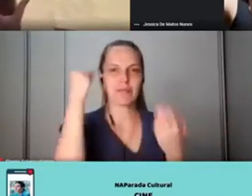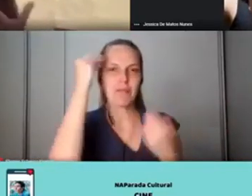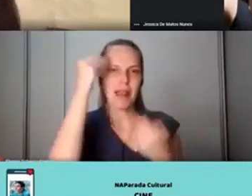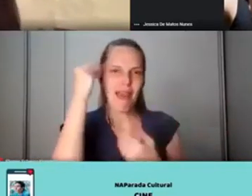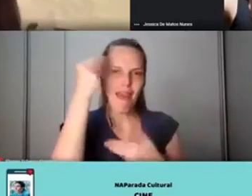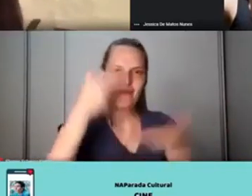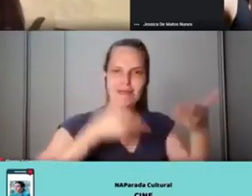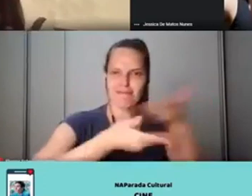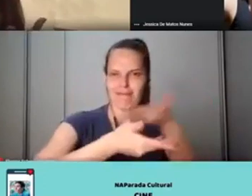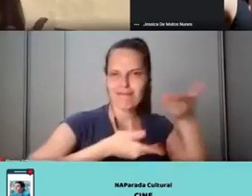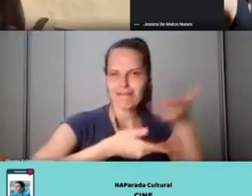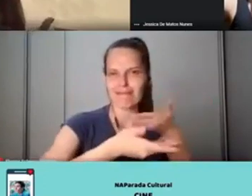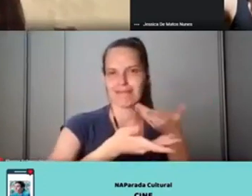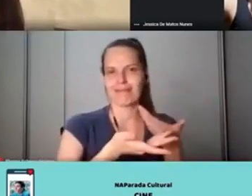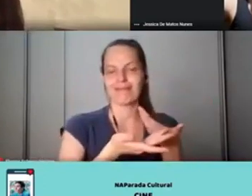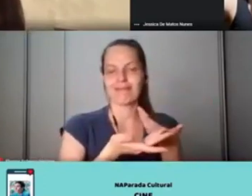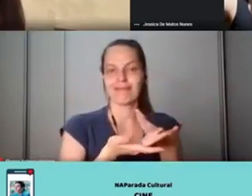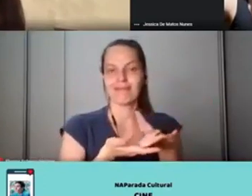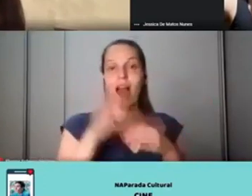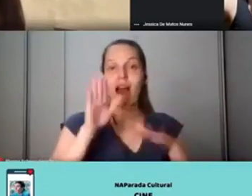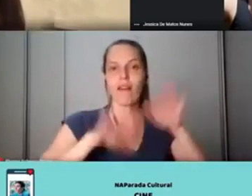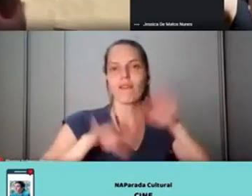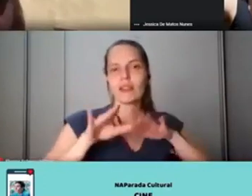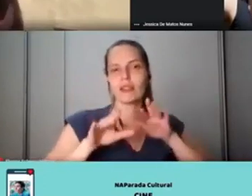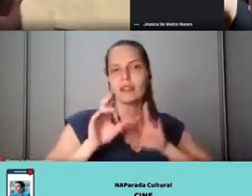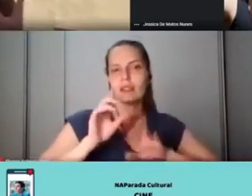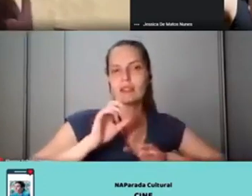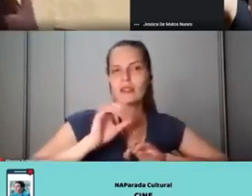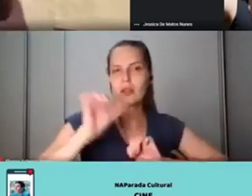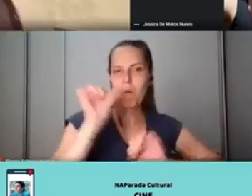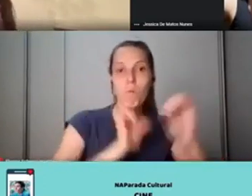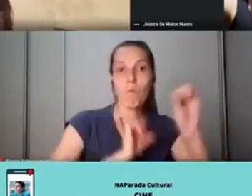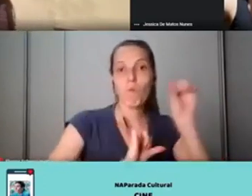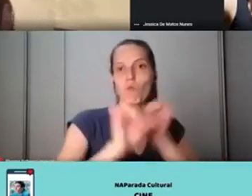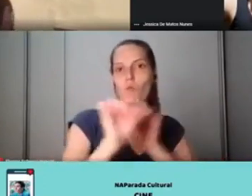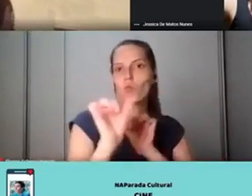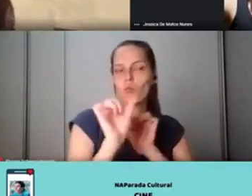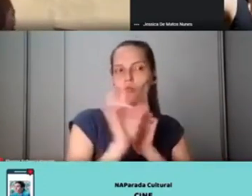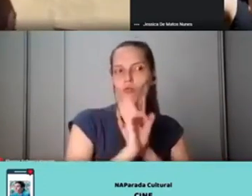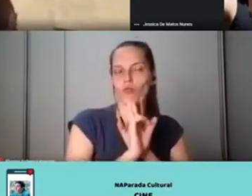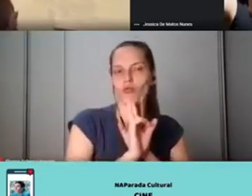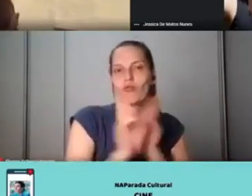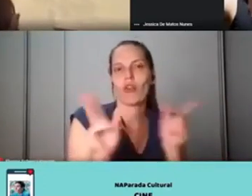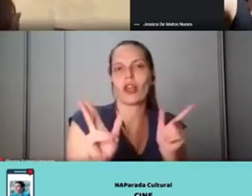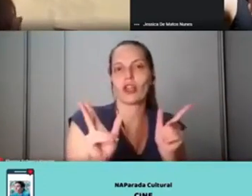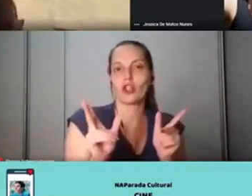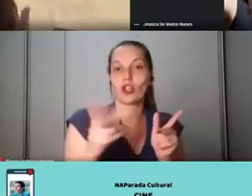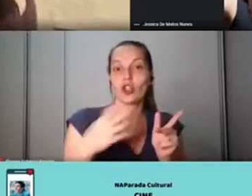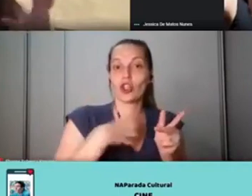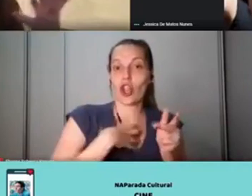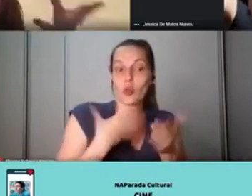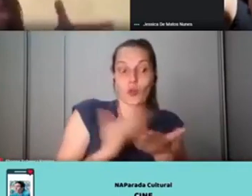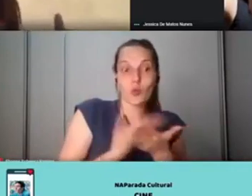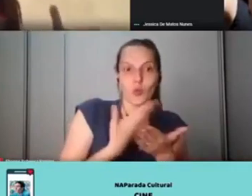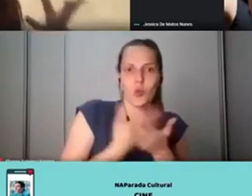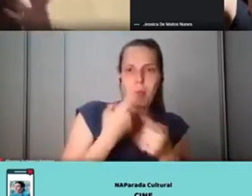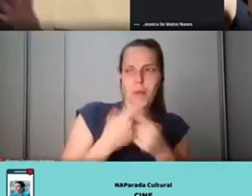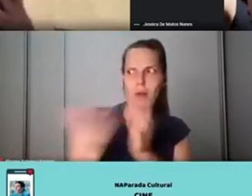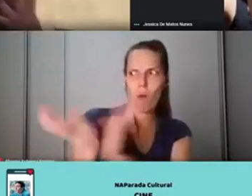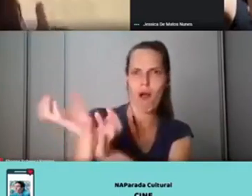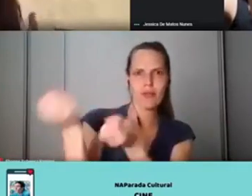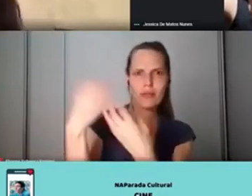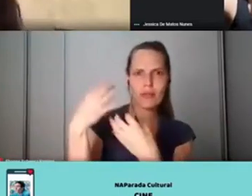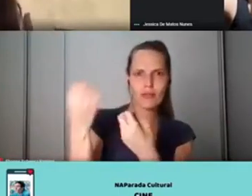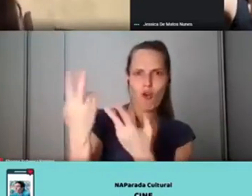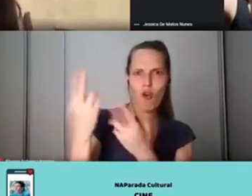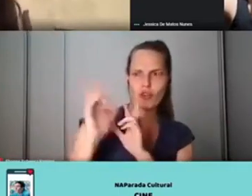Às vezes muda o formato até de estudo em razão de um colega que ensinou, vai aprendendo a